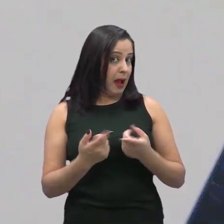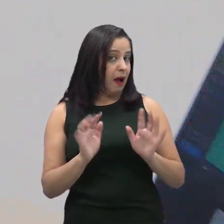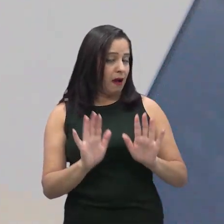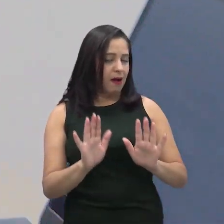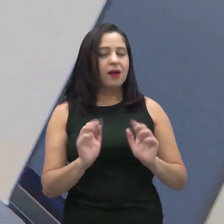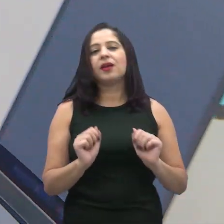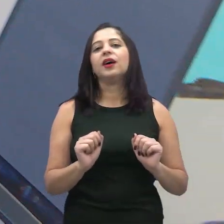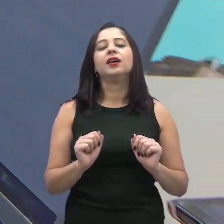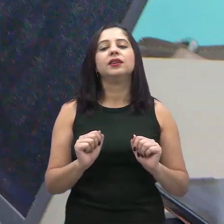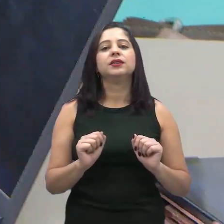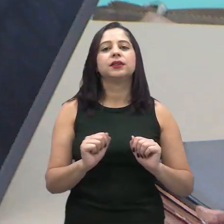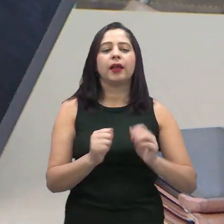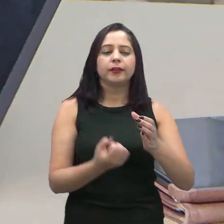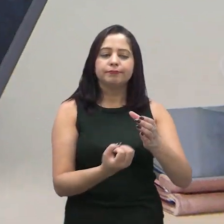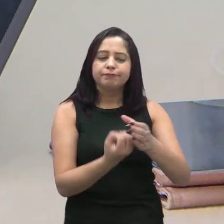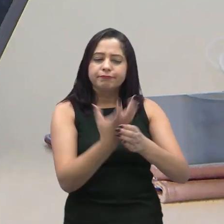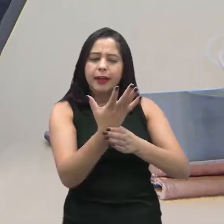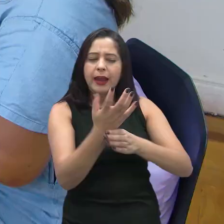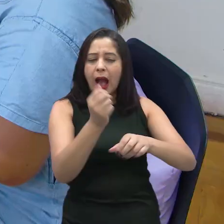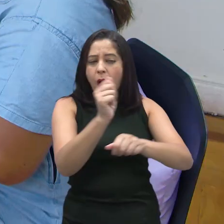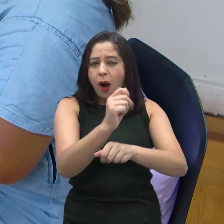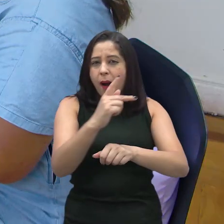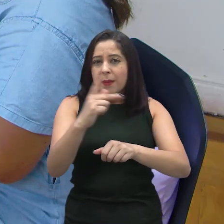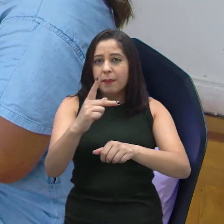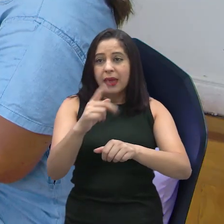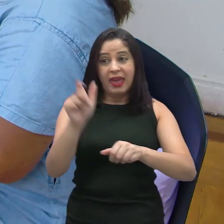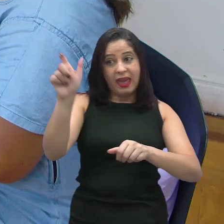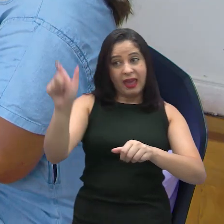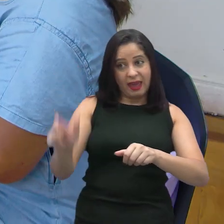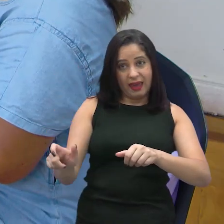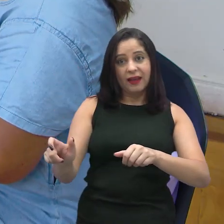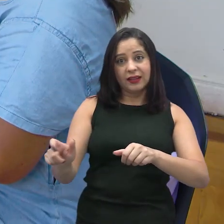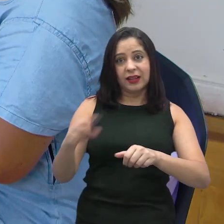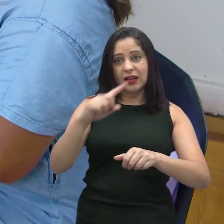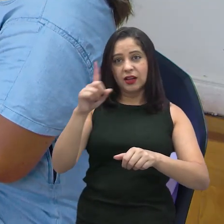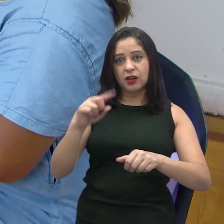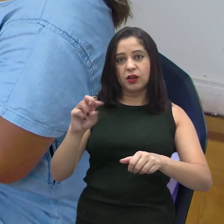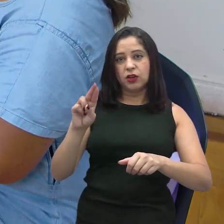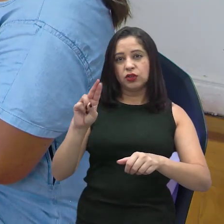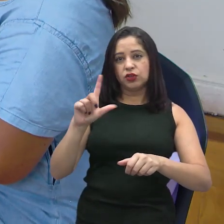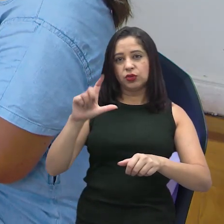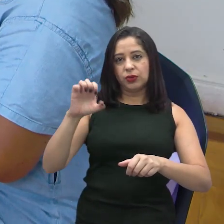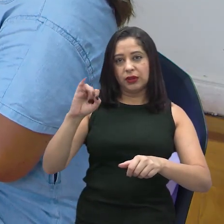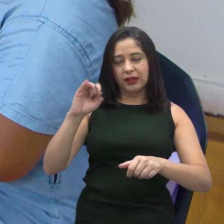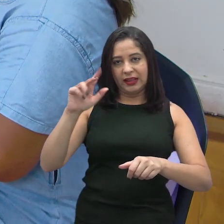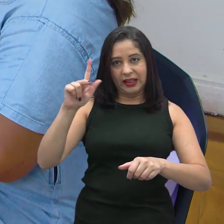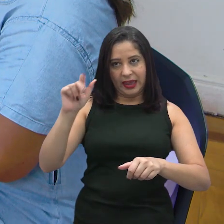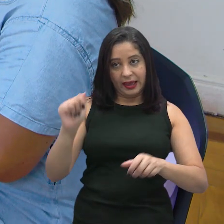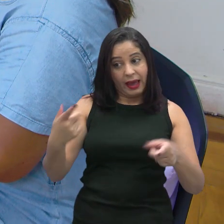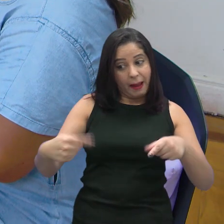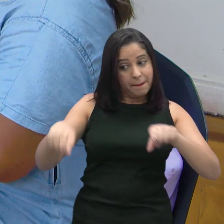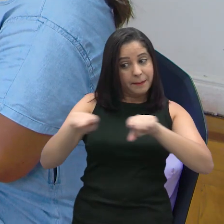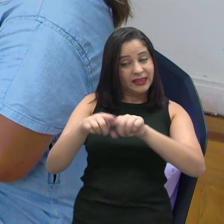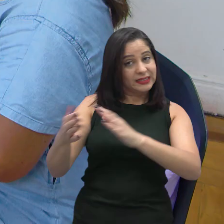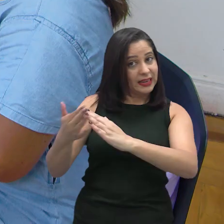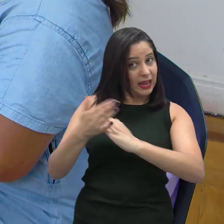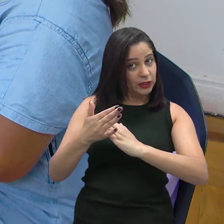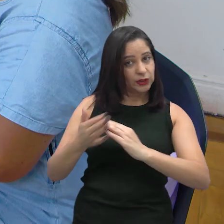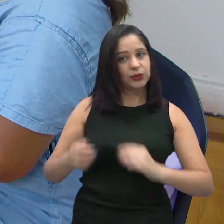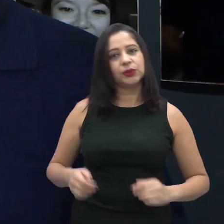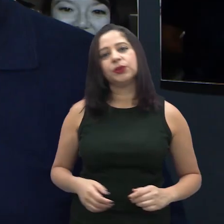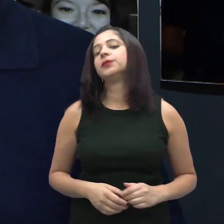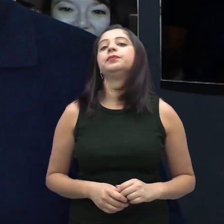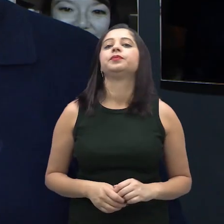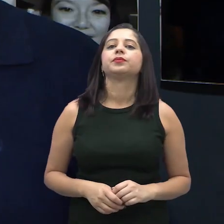fosse possível, o desenvolvimento do aplicativo contou com a ajuda da historiadora Zuleika e teve a importante colaboração de